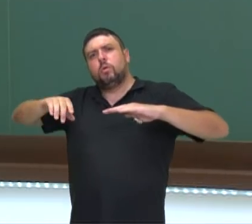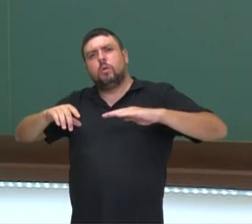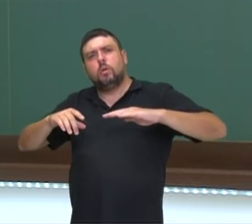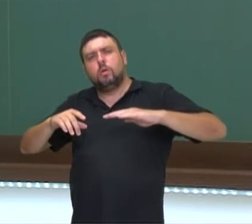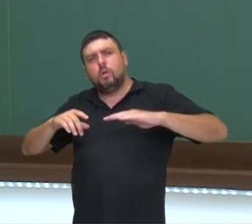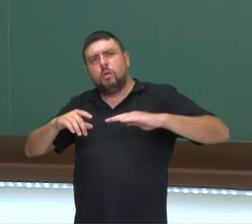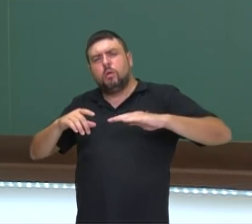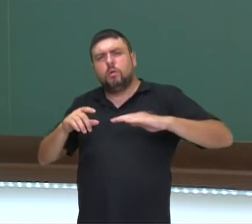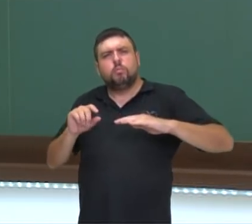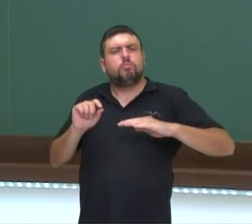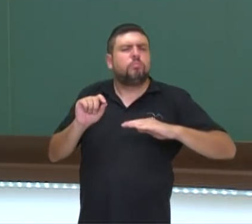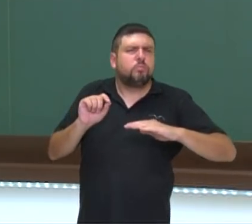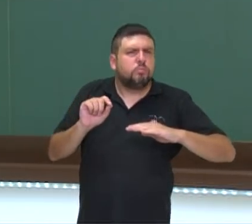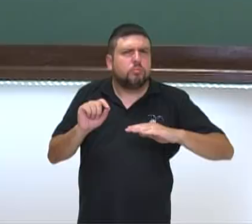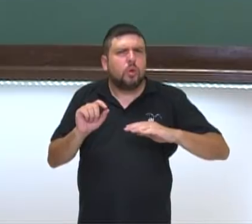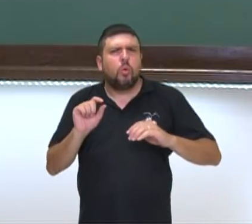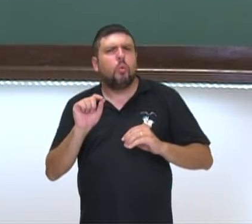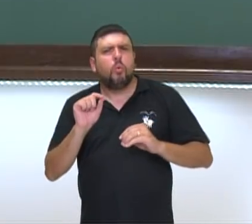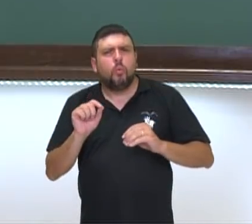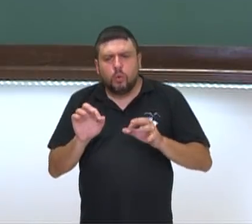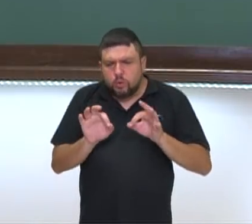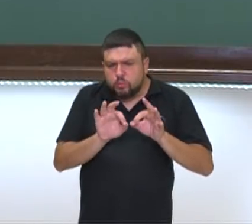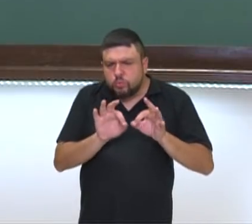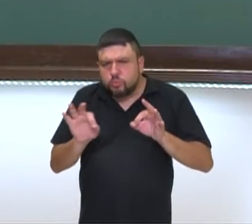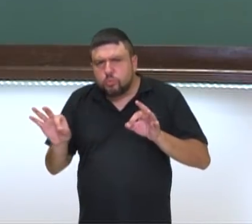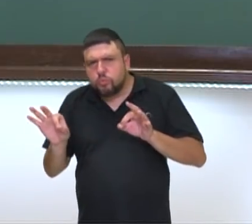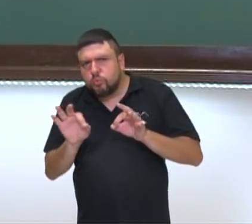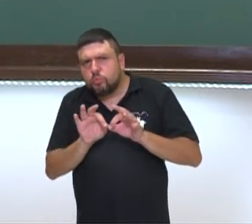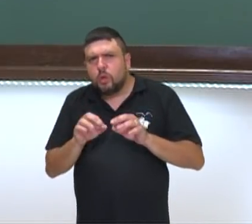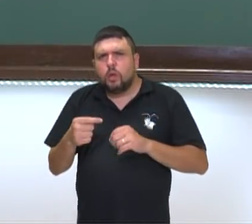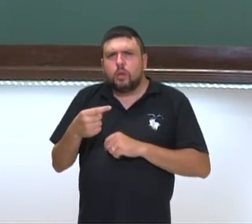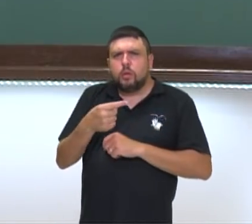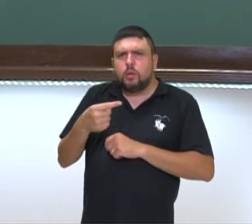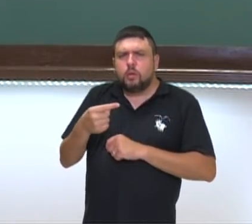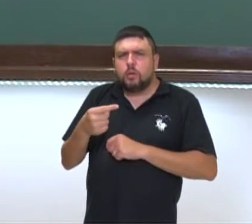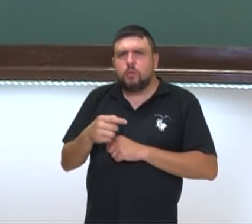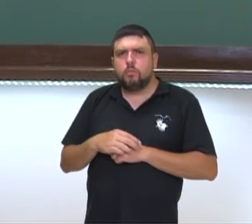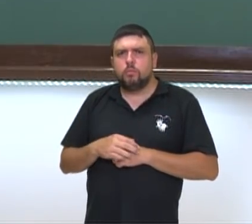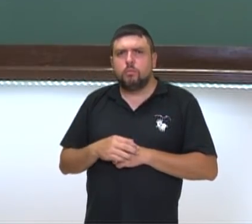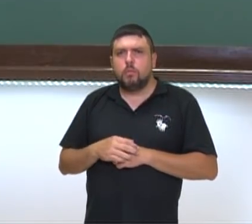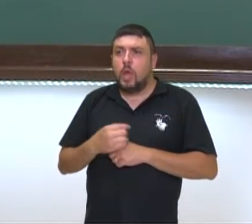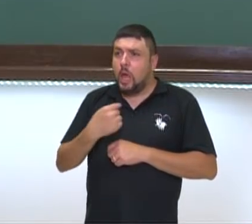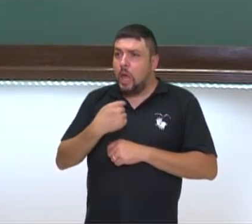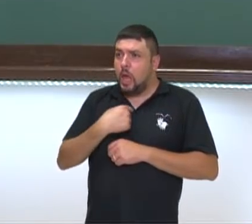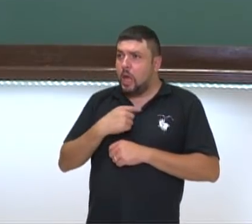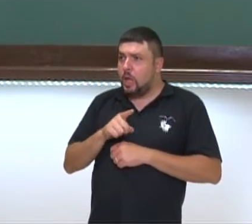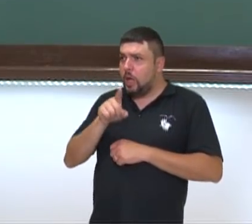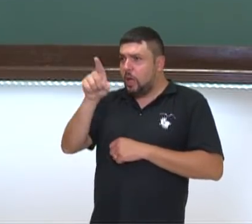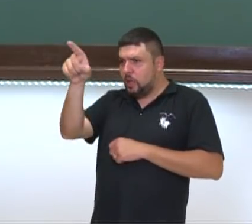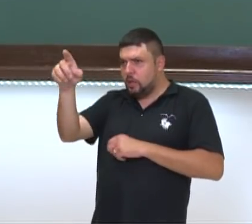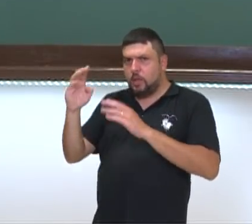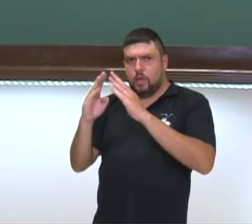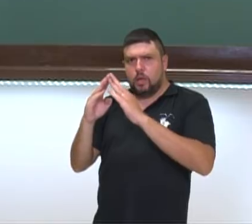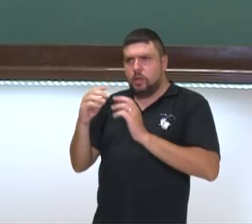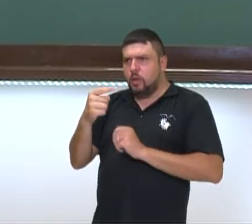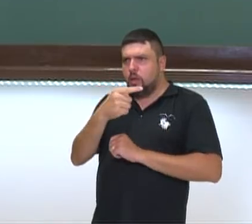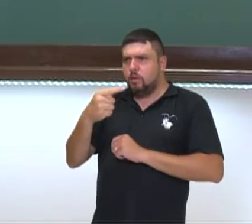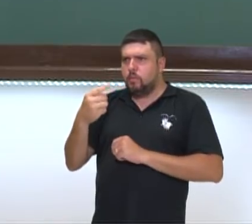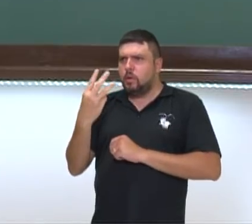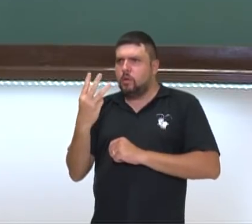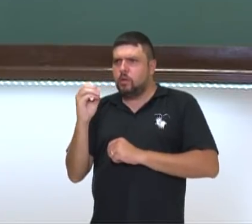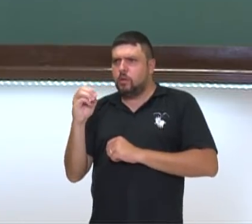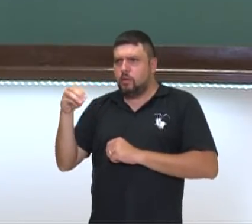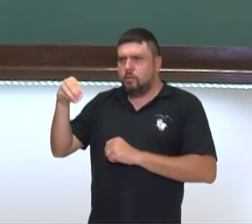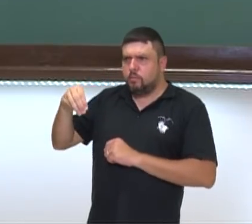dizer? O que é essa metragem negativa? Será que existe eu falar que daqui na minha casa tem menos 30 metros? Não